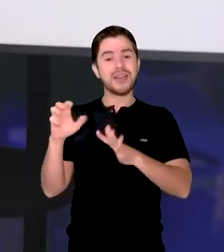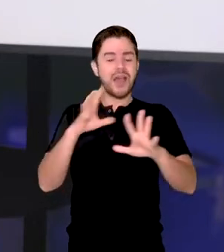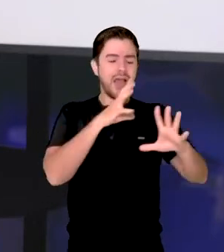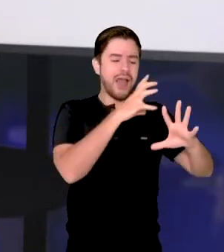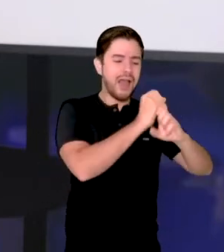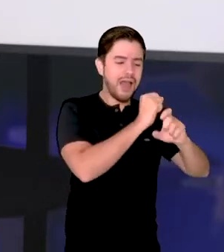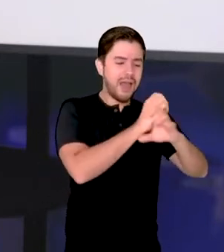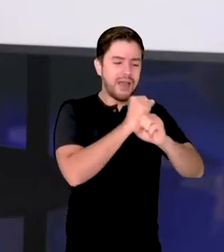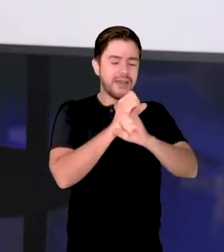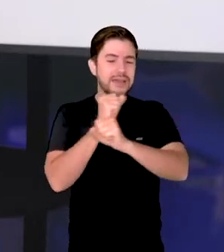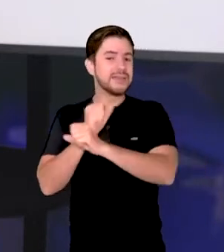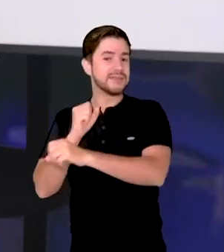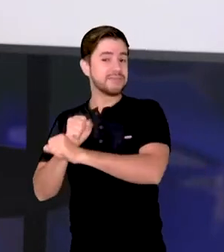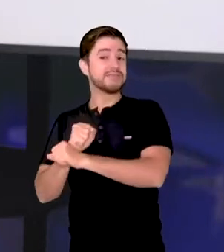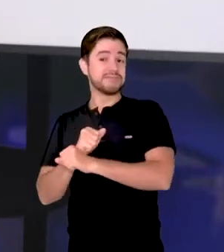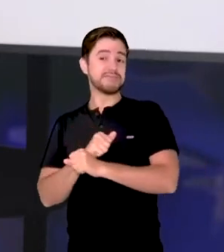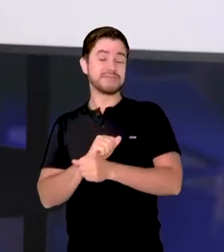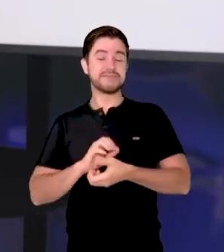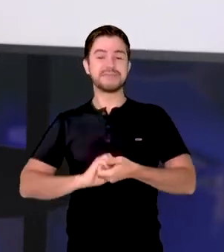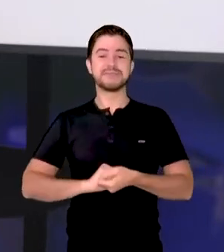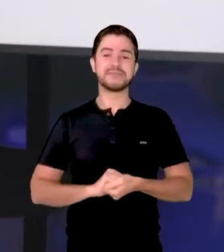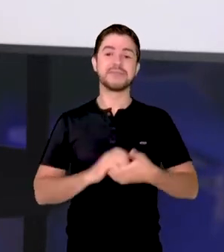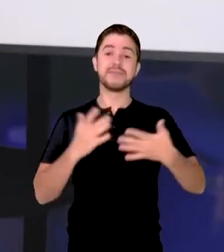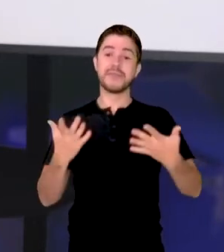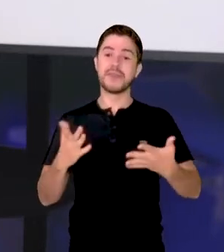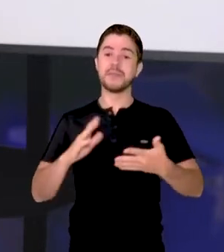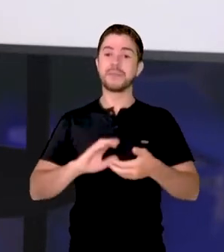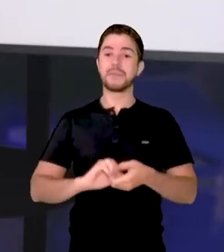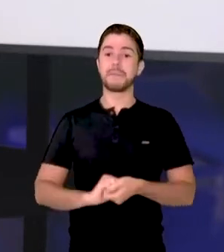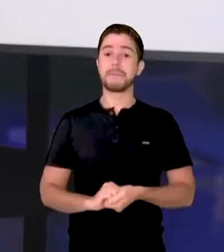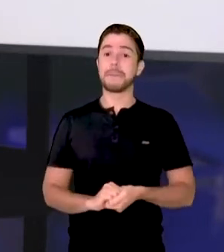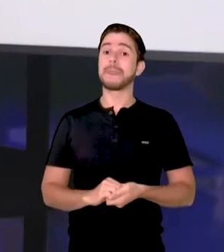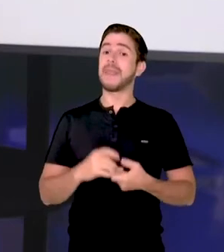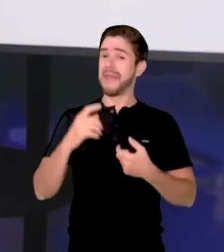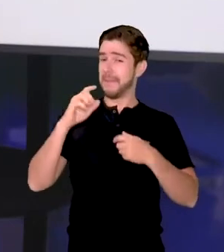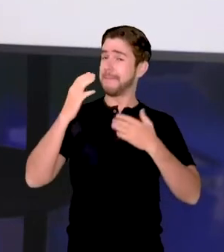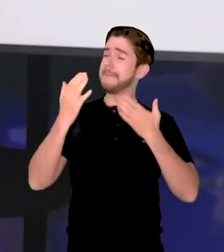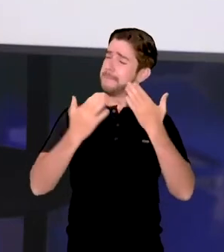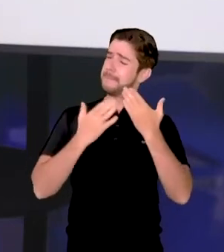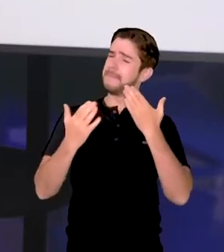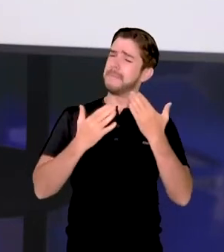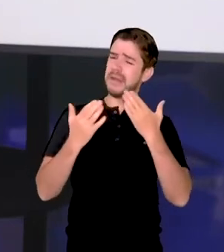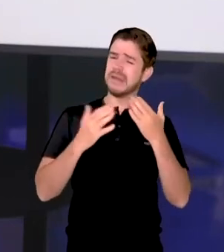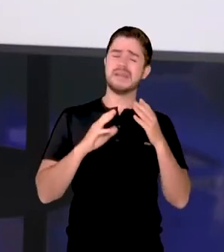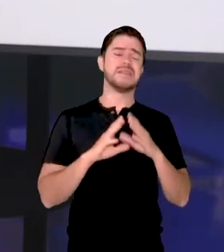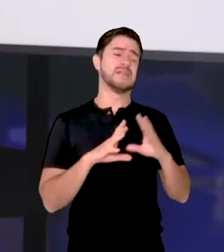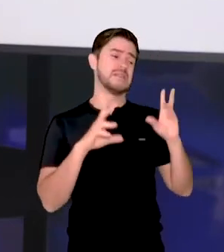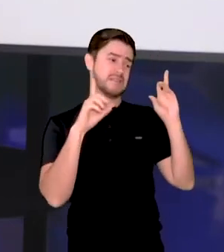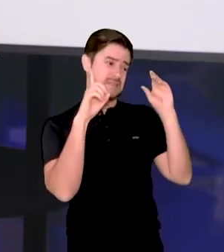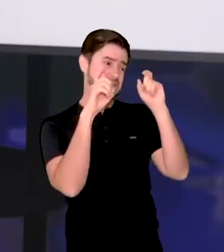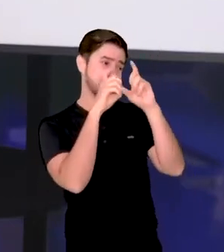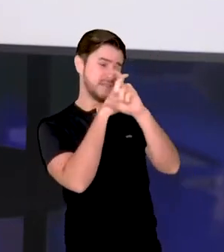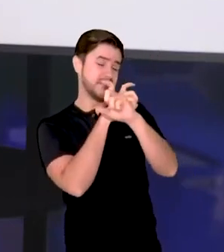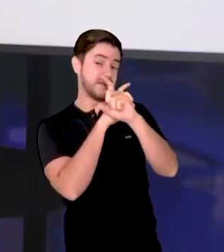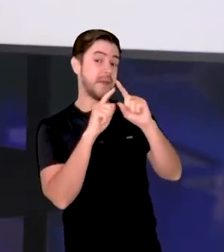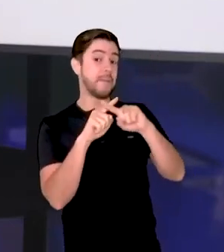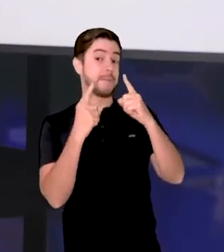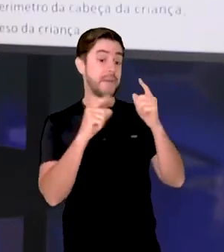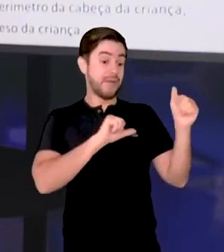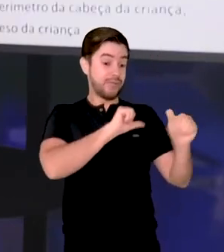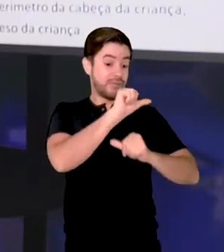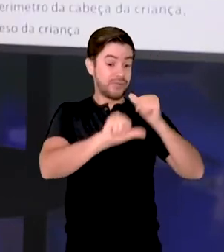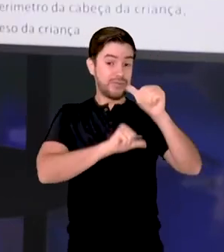calculamos uma raiz que primeiramente parecia muito complexa mas que agora transformou muito